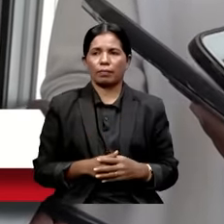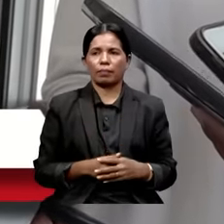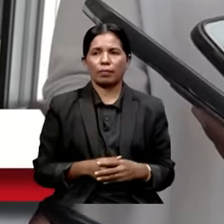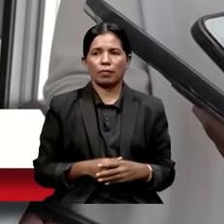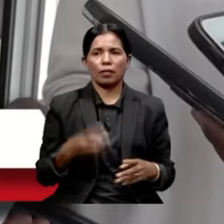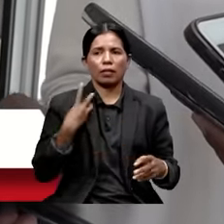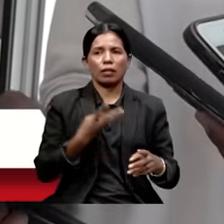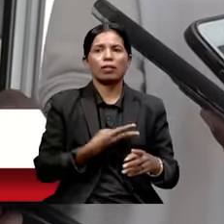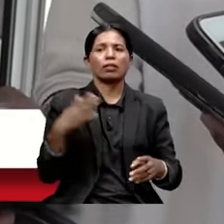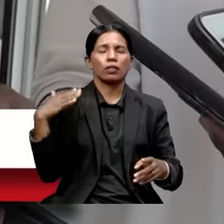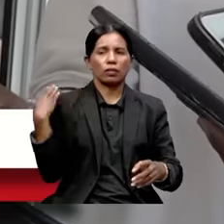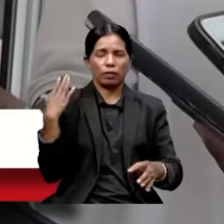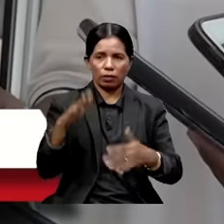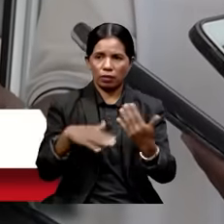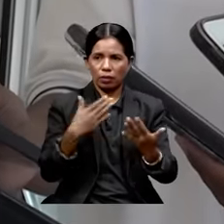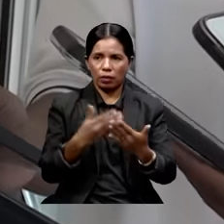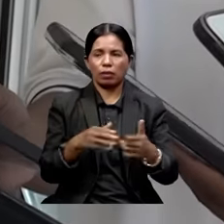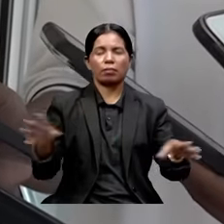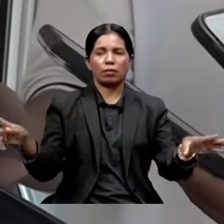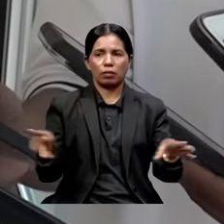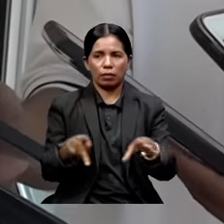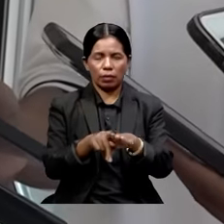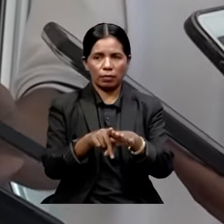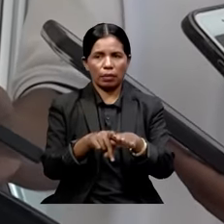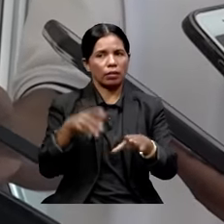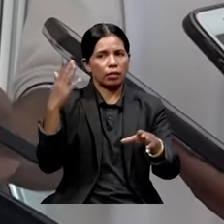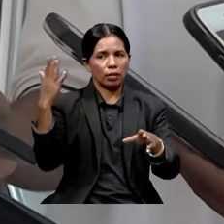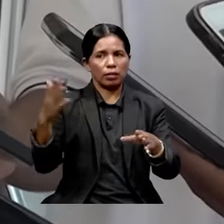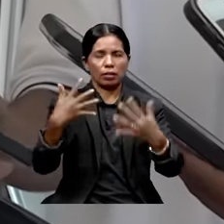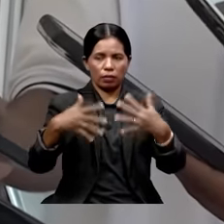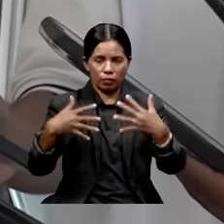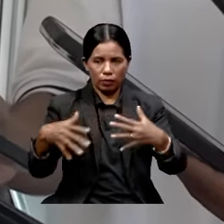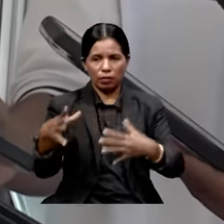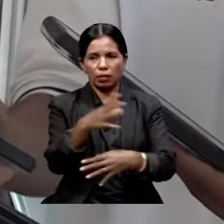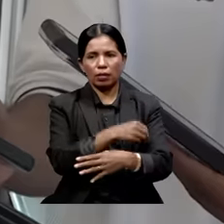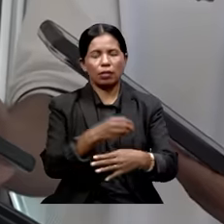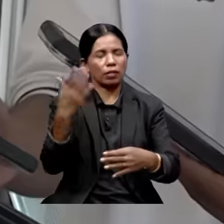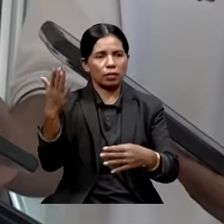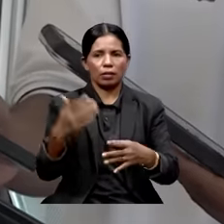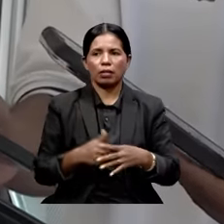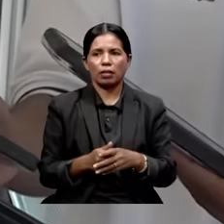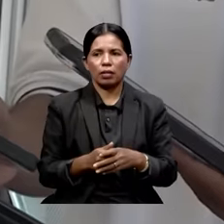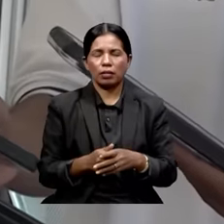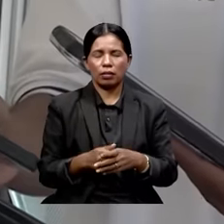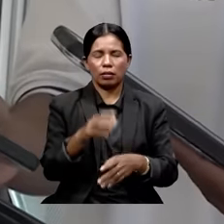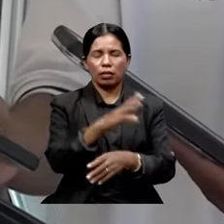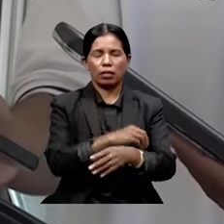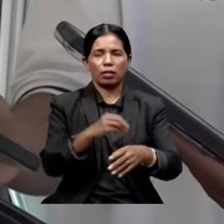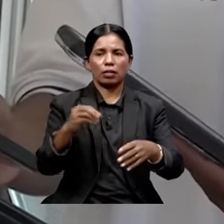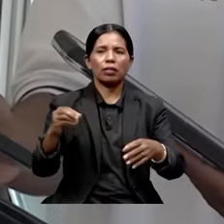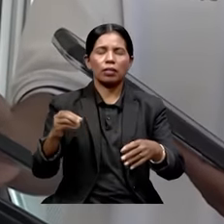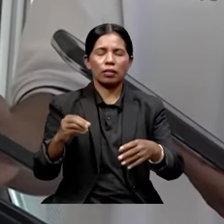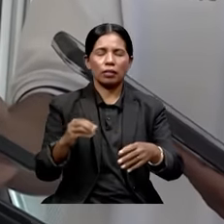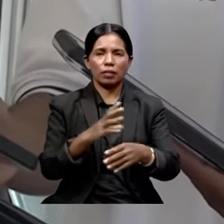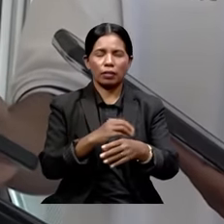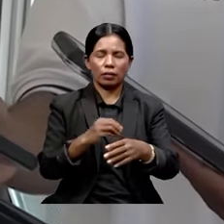e tem jovem Sira participa e a funo e a demonstração e me